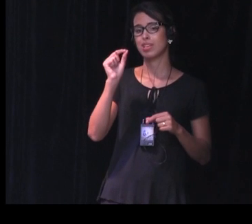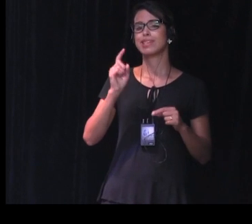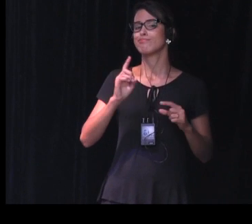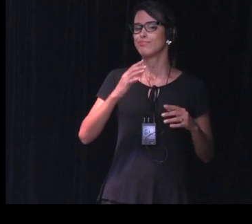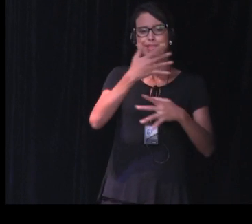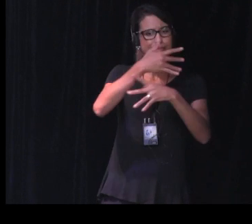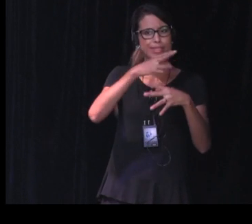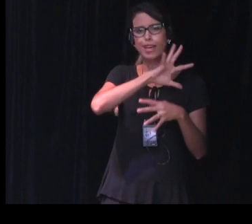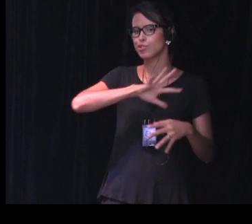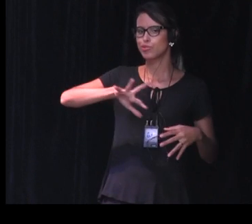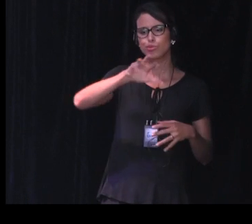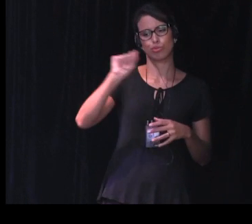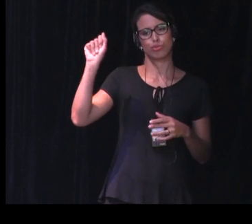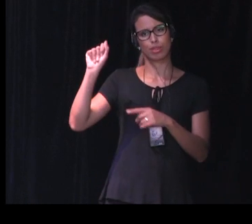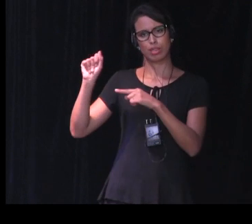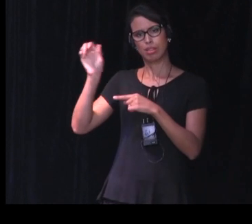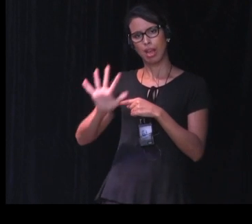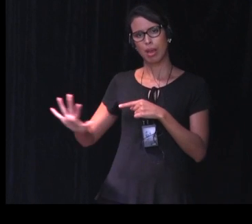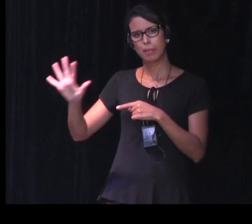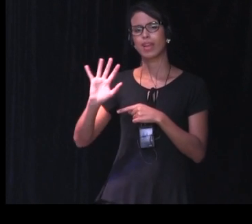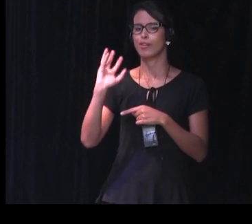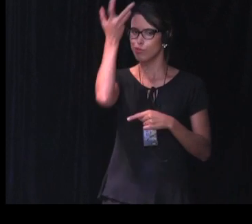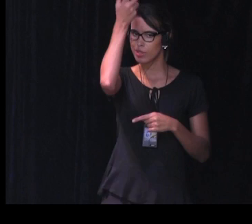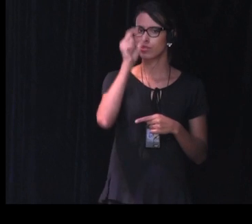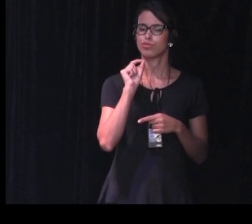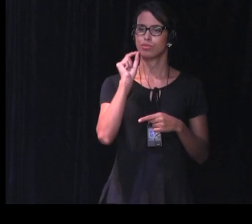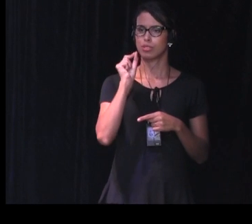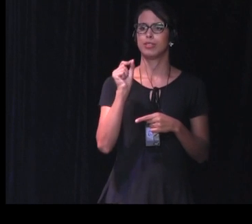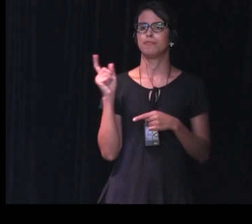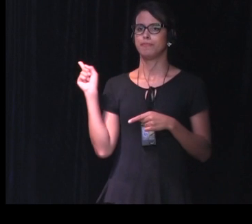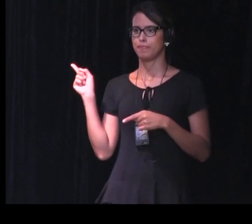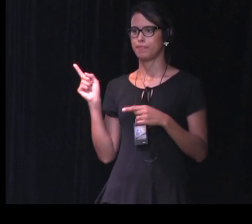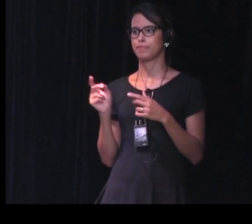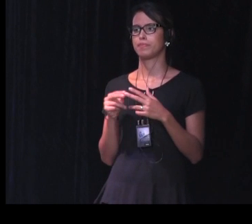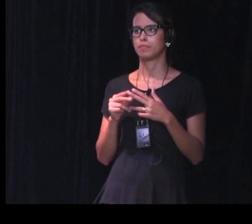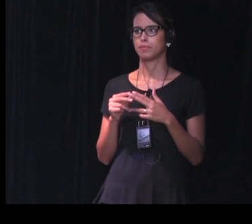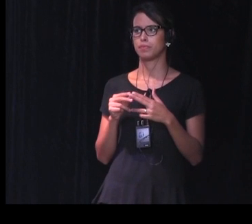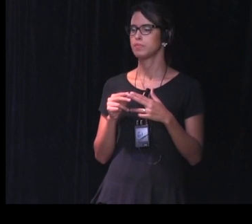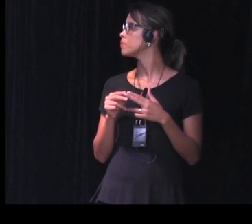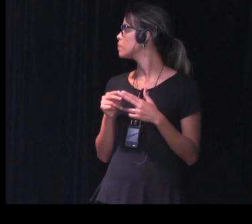as cidades da América Ocidental,